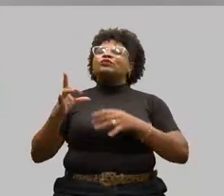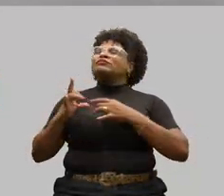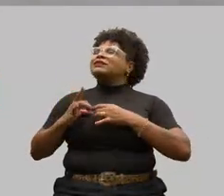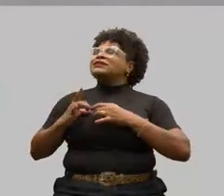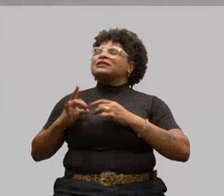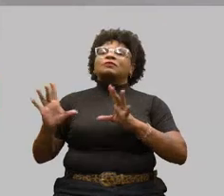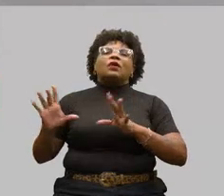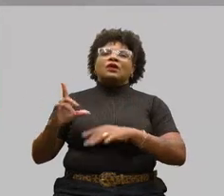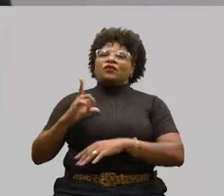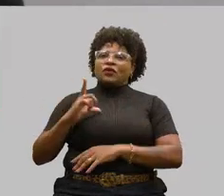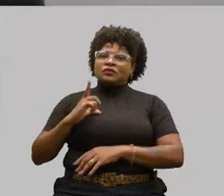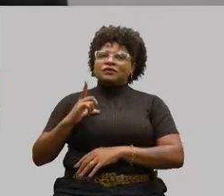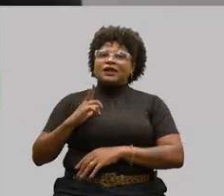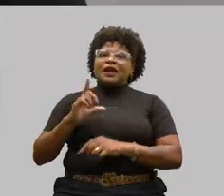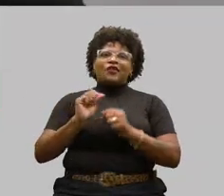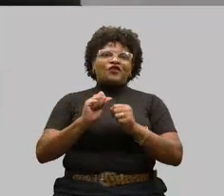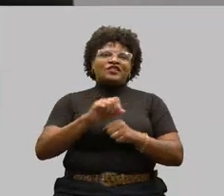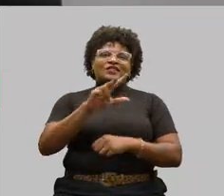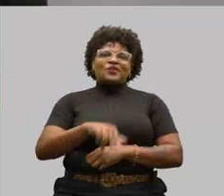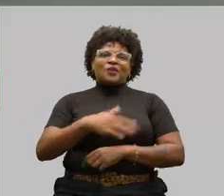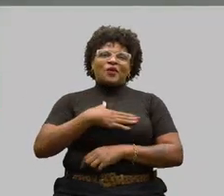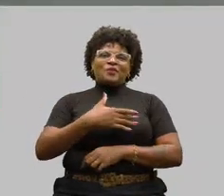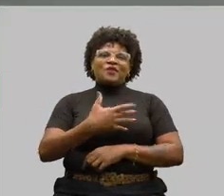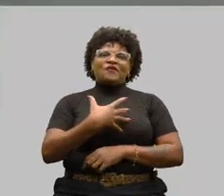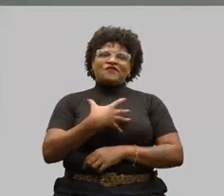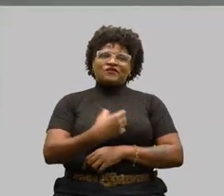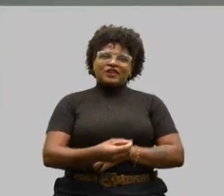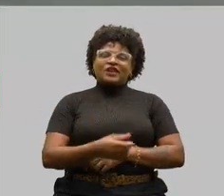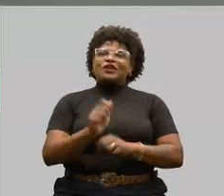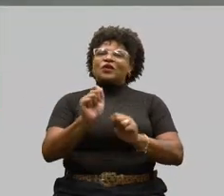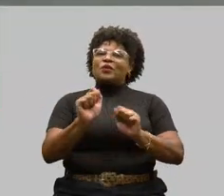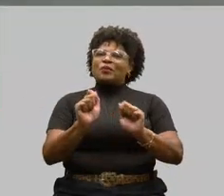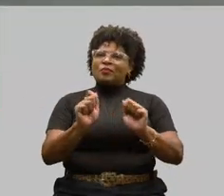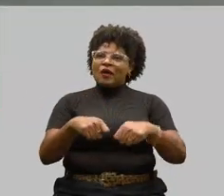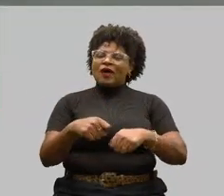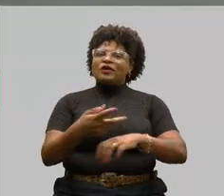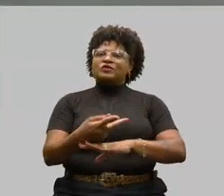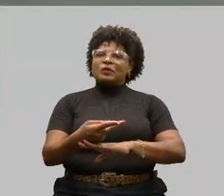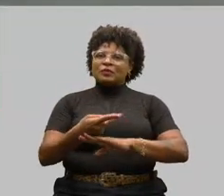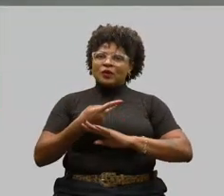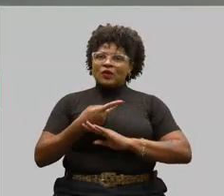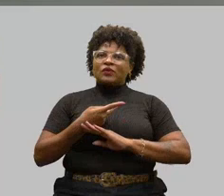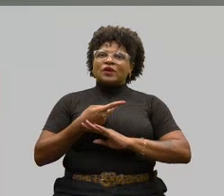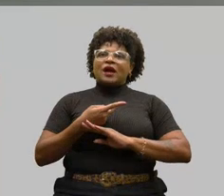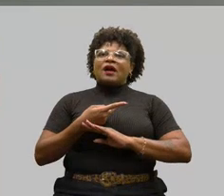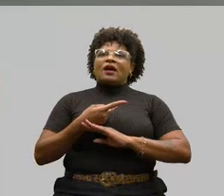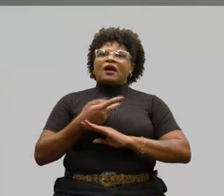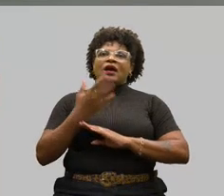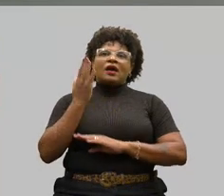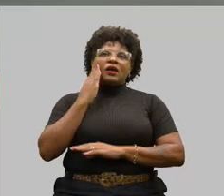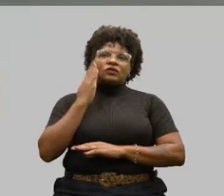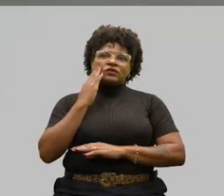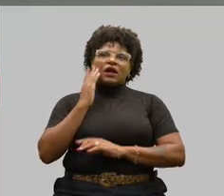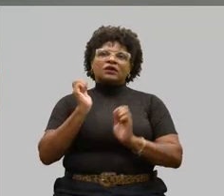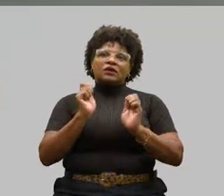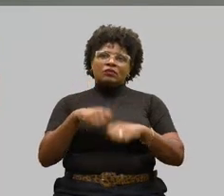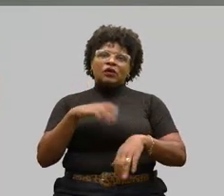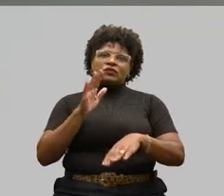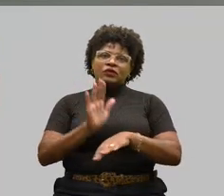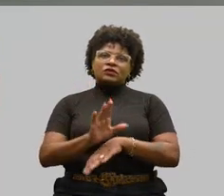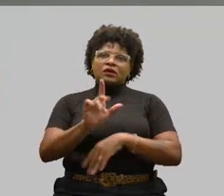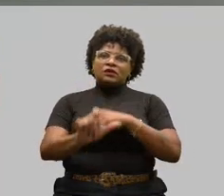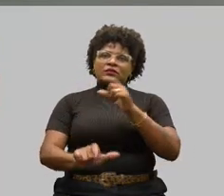disposição vou fazer igual o Gabriel né vocês fiquem à vontade pode me procurar eu eu sei que eu tenho muito para ajudar as pessoas e